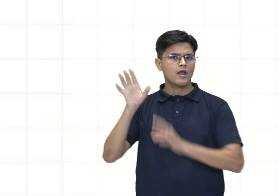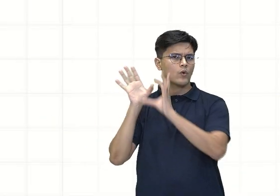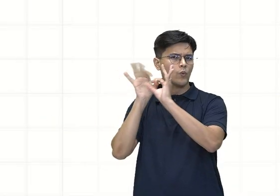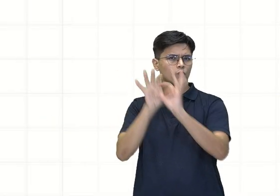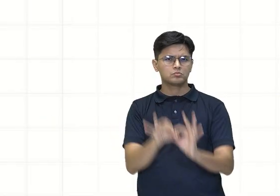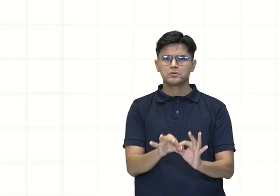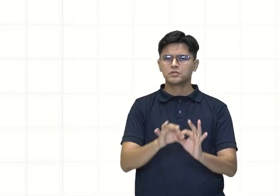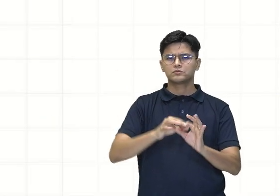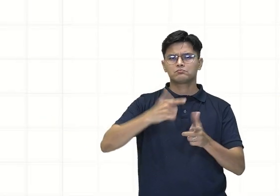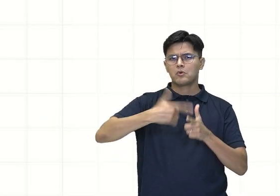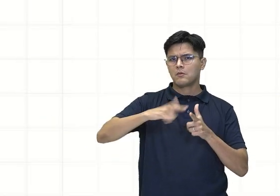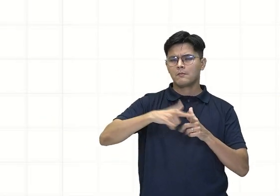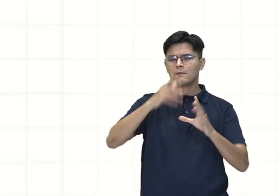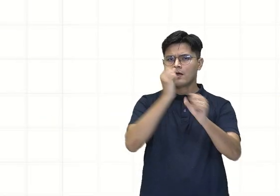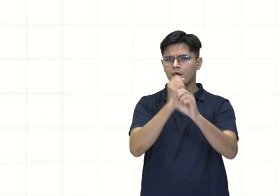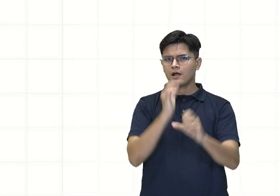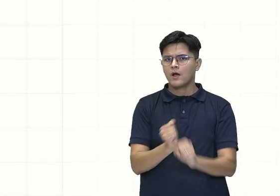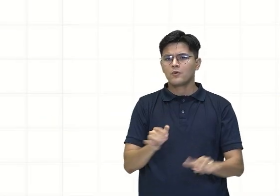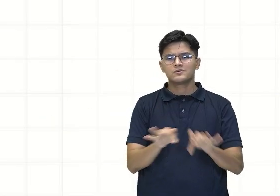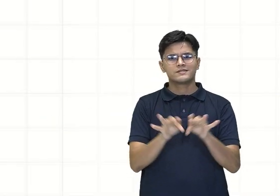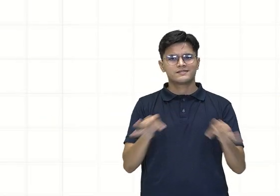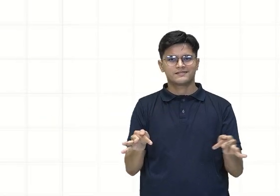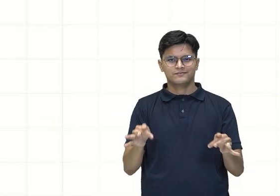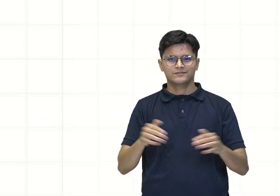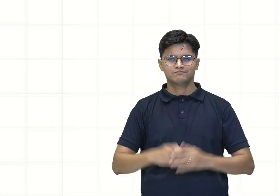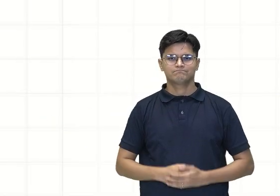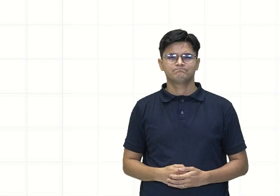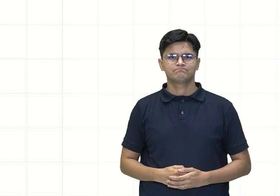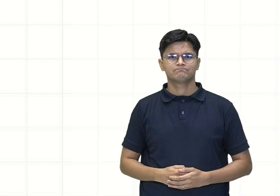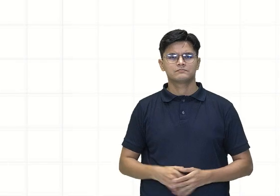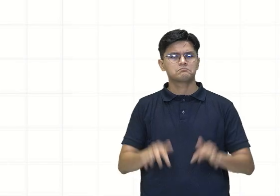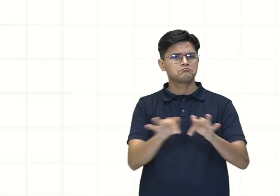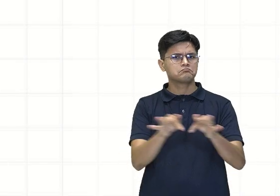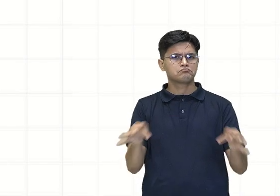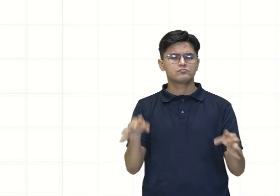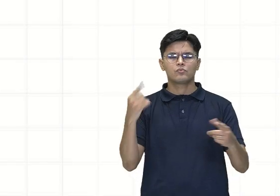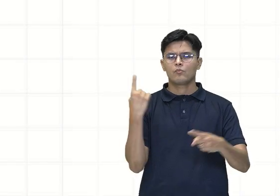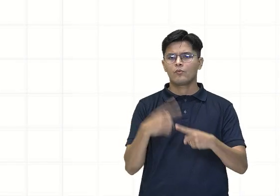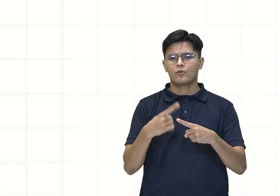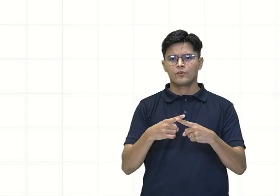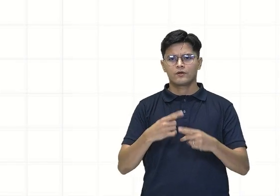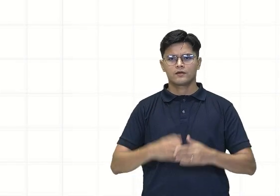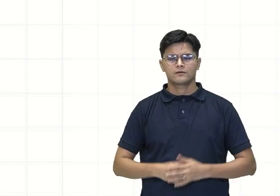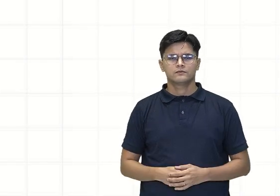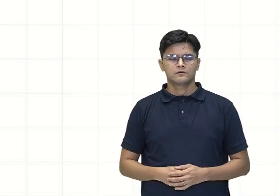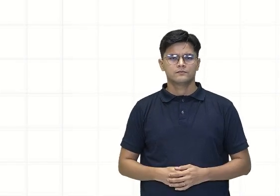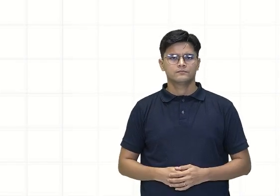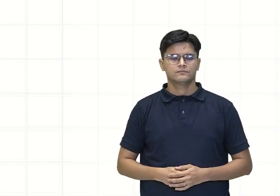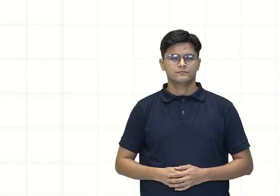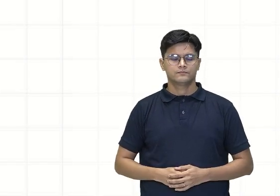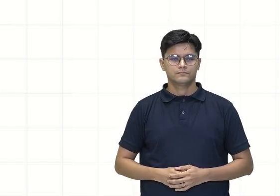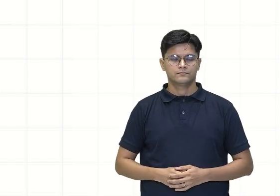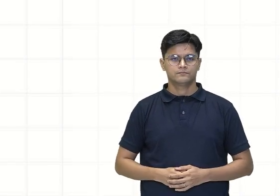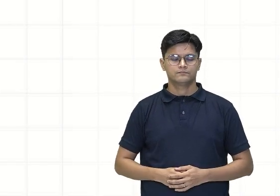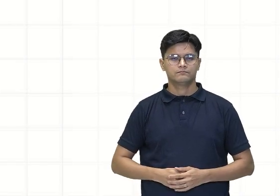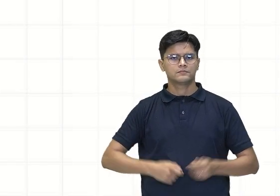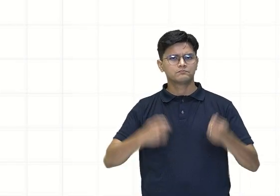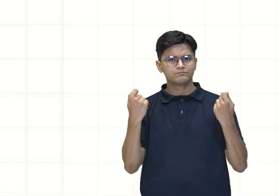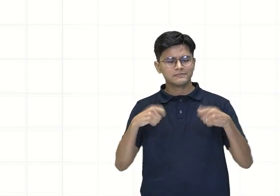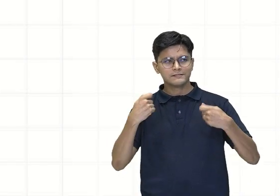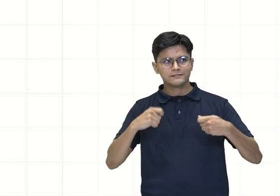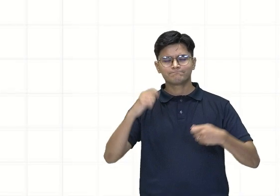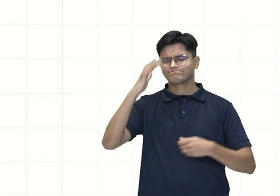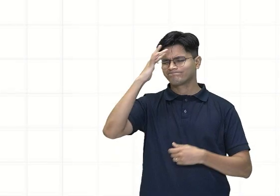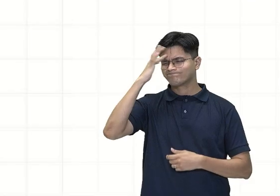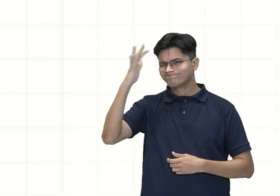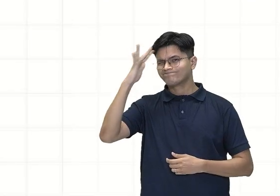simples, tá? Por que, professor, que é bem simples? Porque a gente nem vai precisar, né, pensar